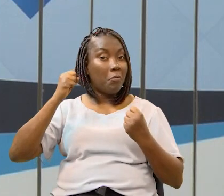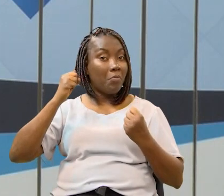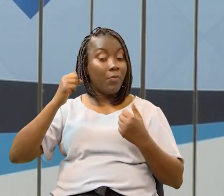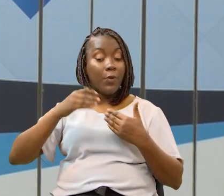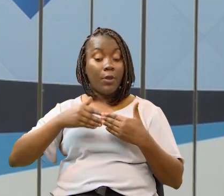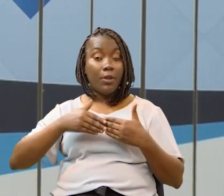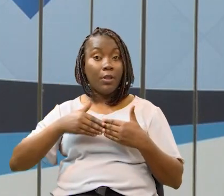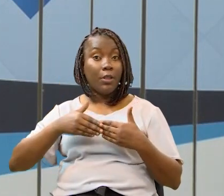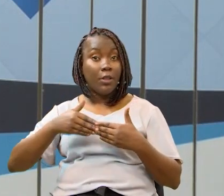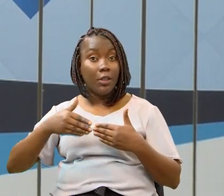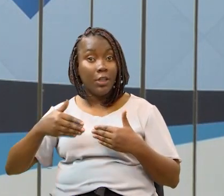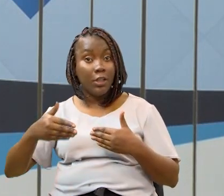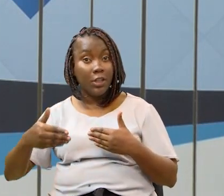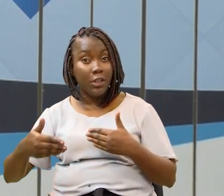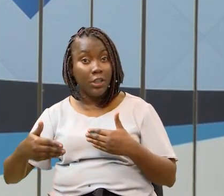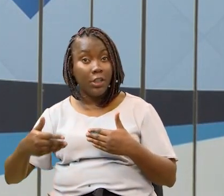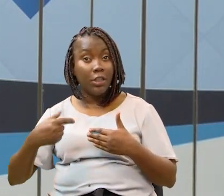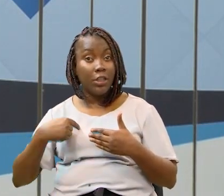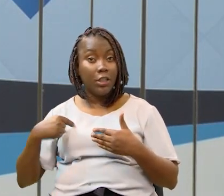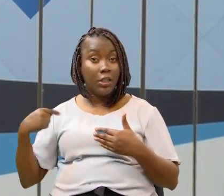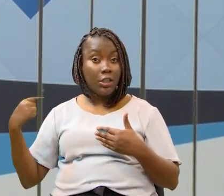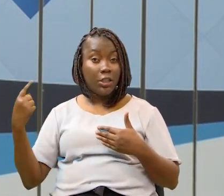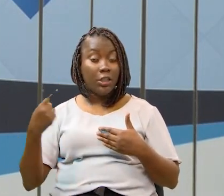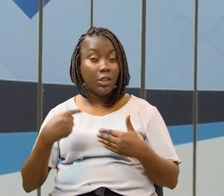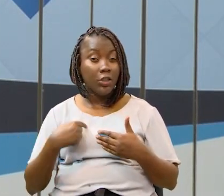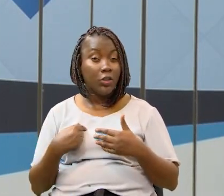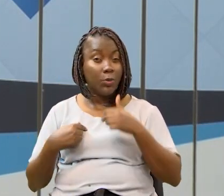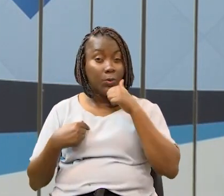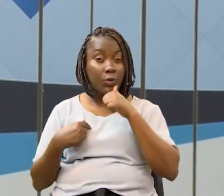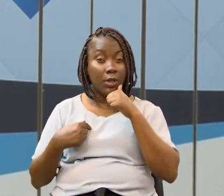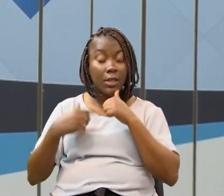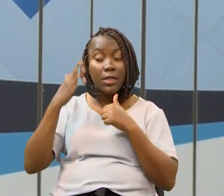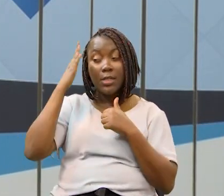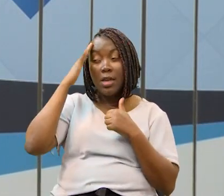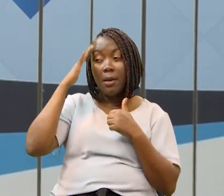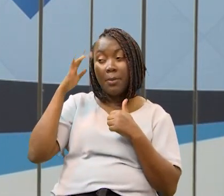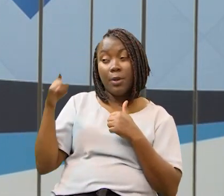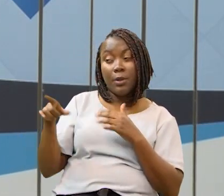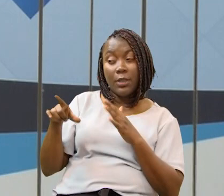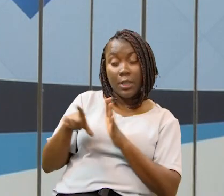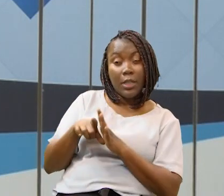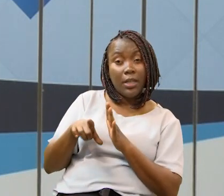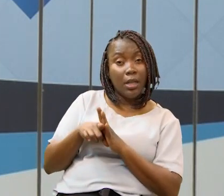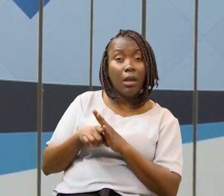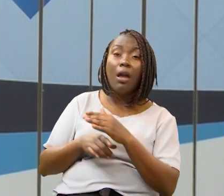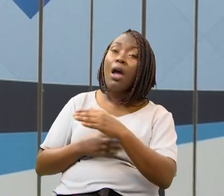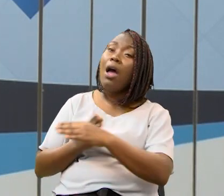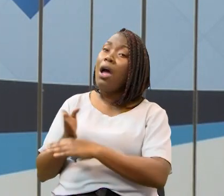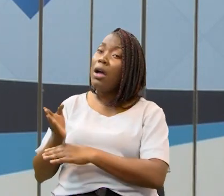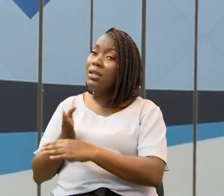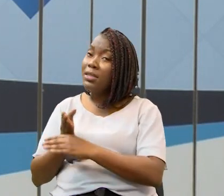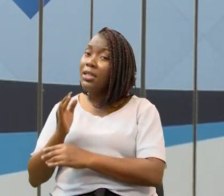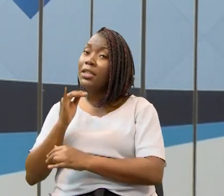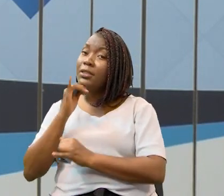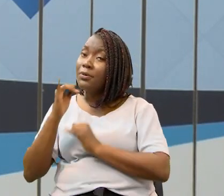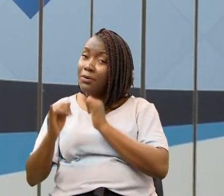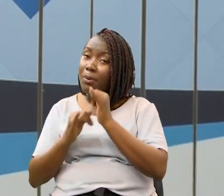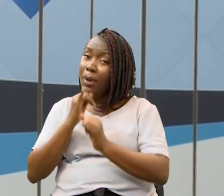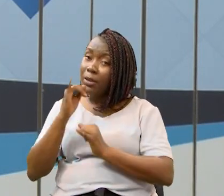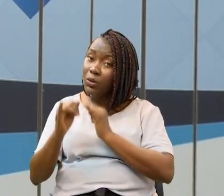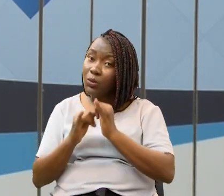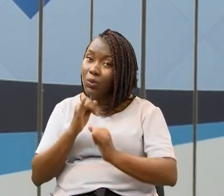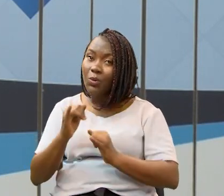Então, a partir disso, a partir do momento que nós, mulheres, sabemos que essa lei existe, então vamos acessar essas